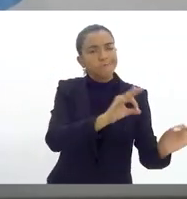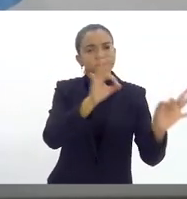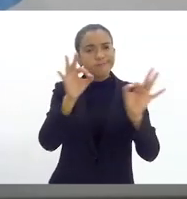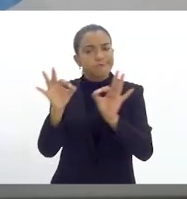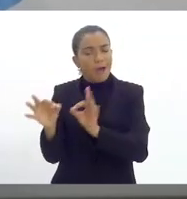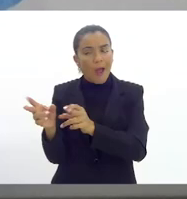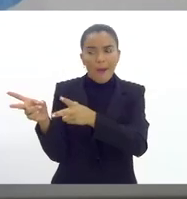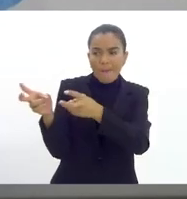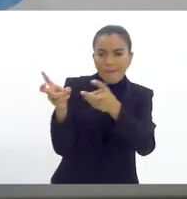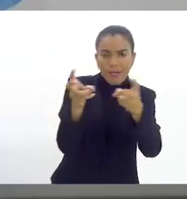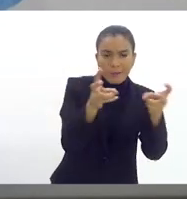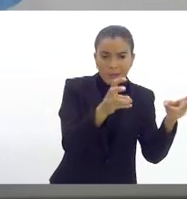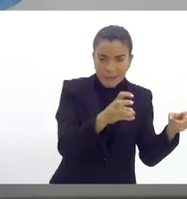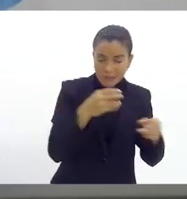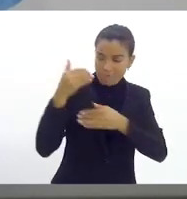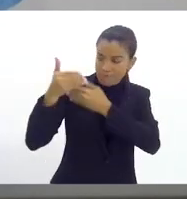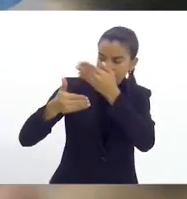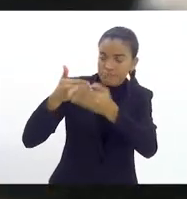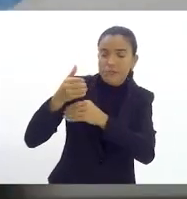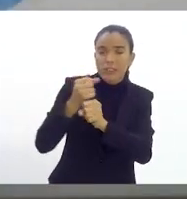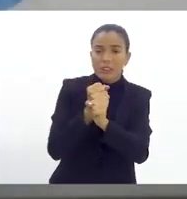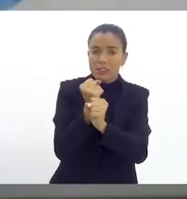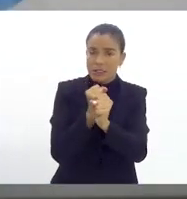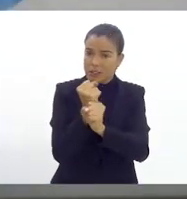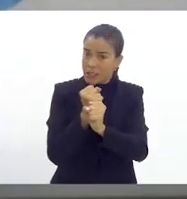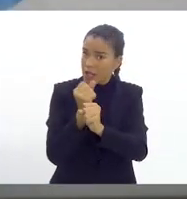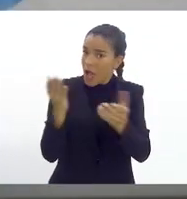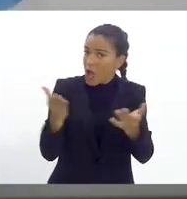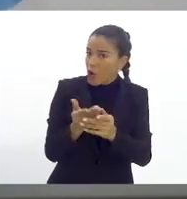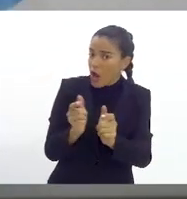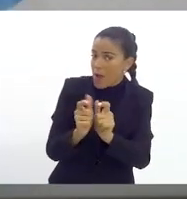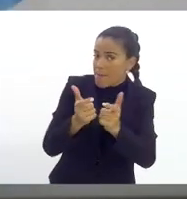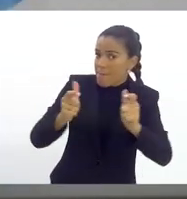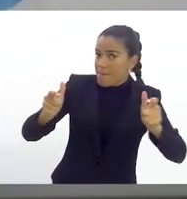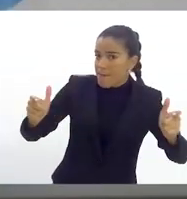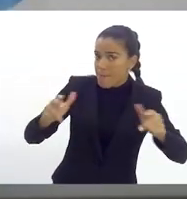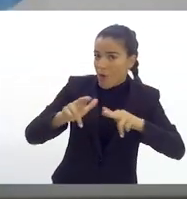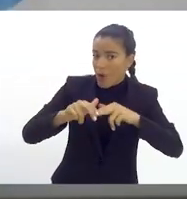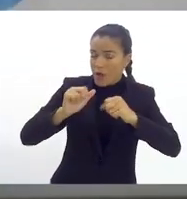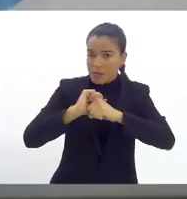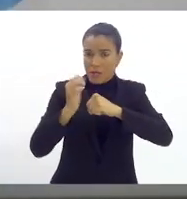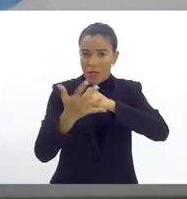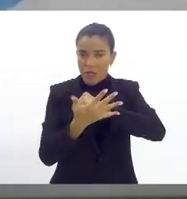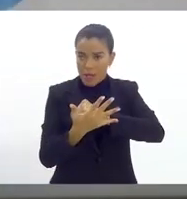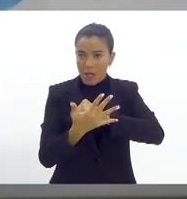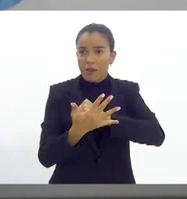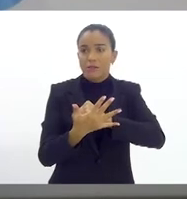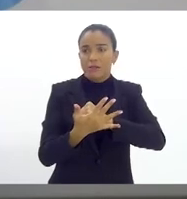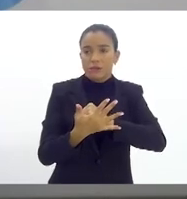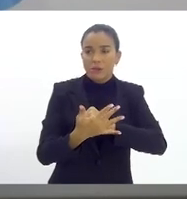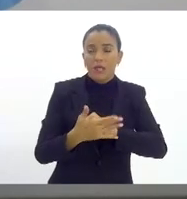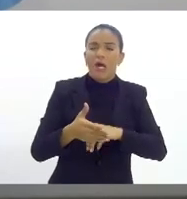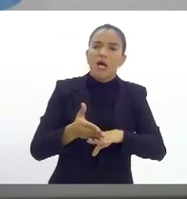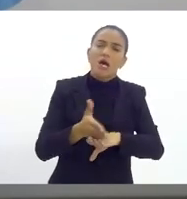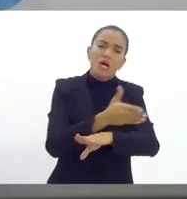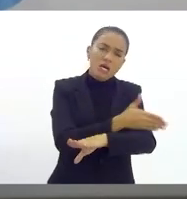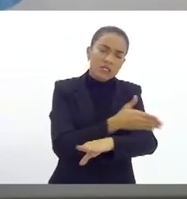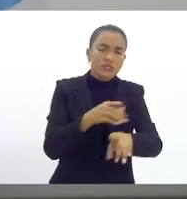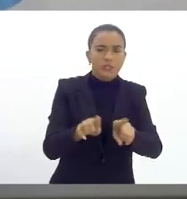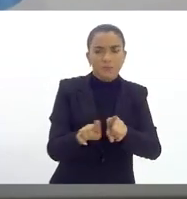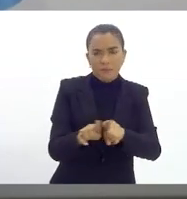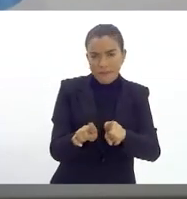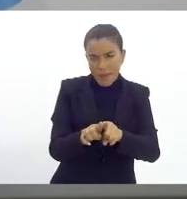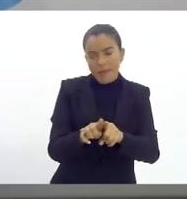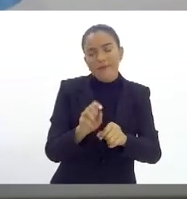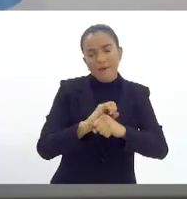nesses últimos anos e talvez relativamente agravado pela pandemia mas que deitar raízes antes e que a partir da